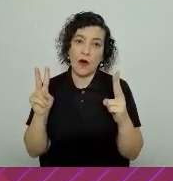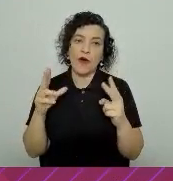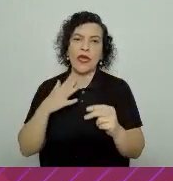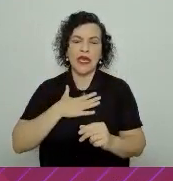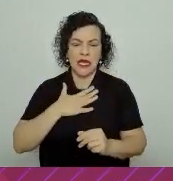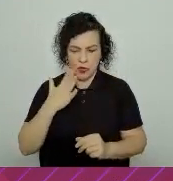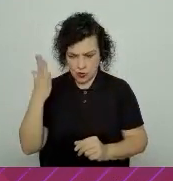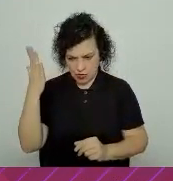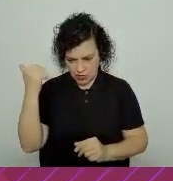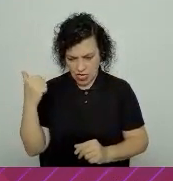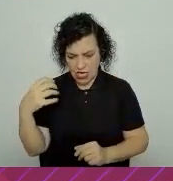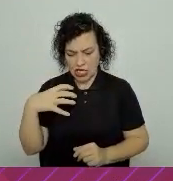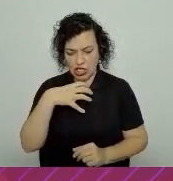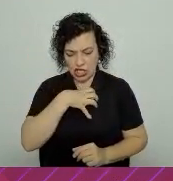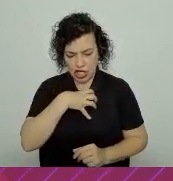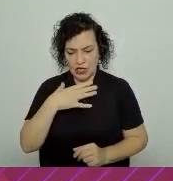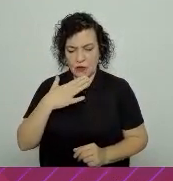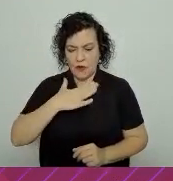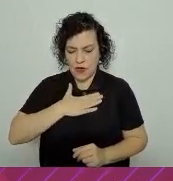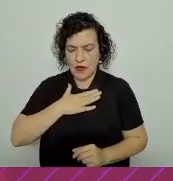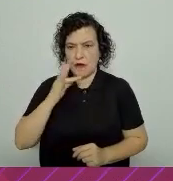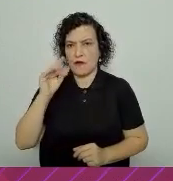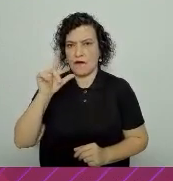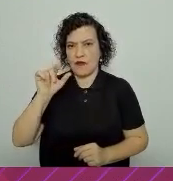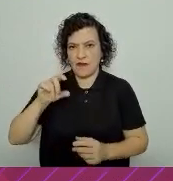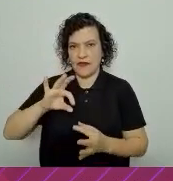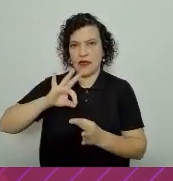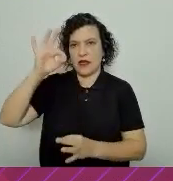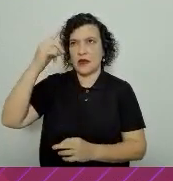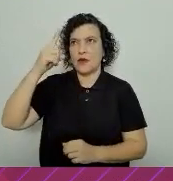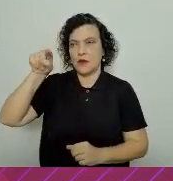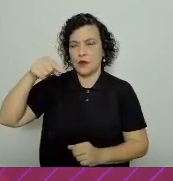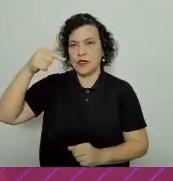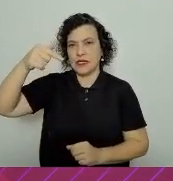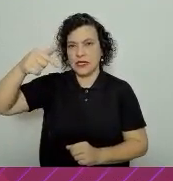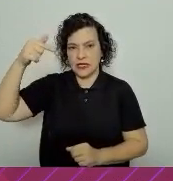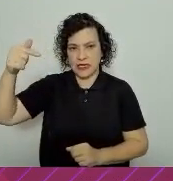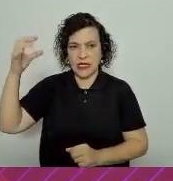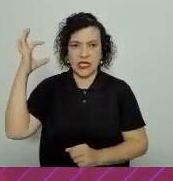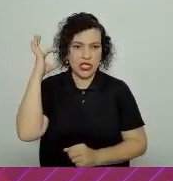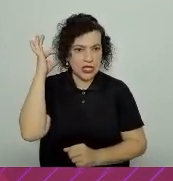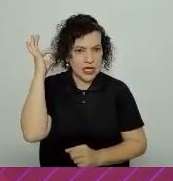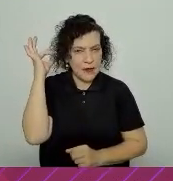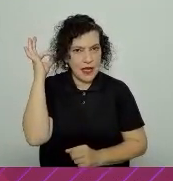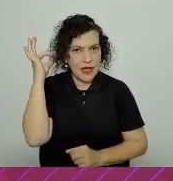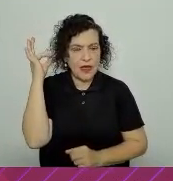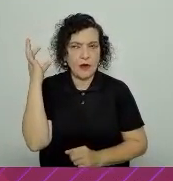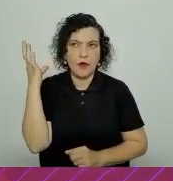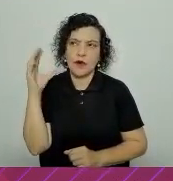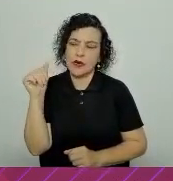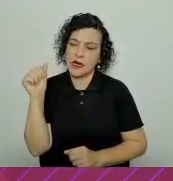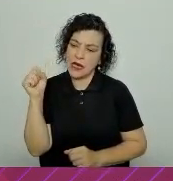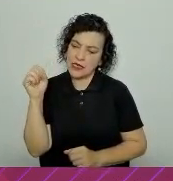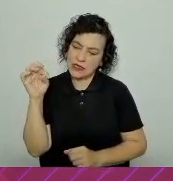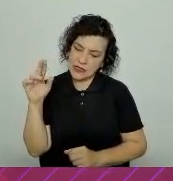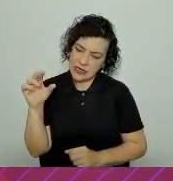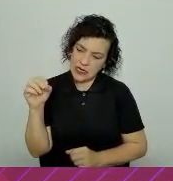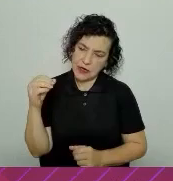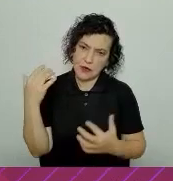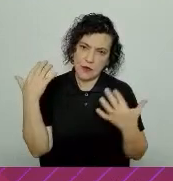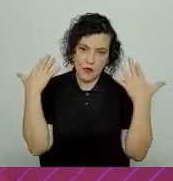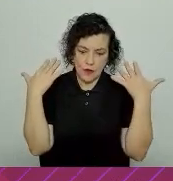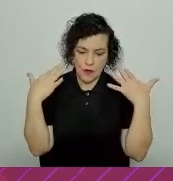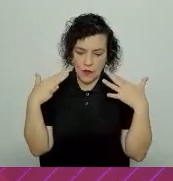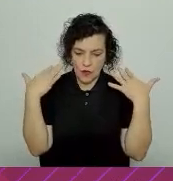o que eu sou então eu Flávia o metro e 77 cabelo castanho com as pontinhas